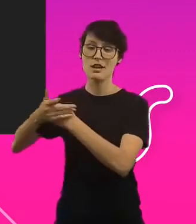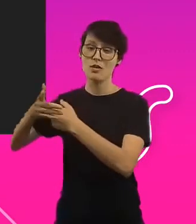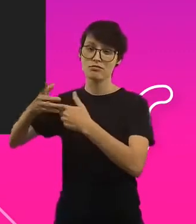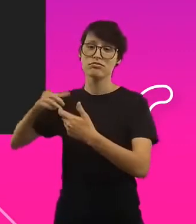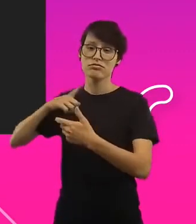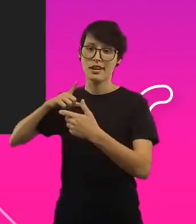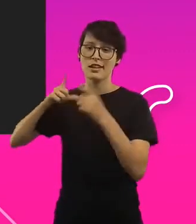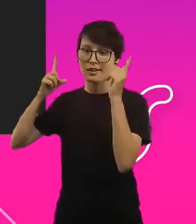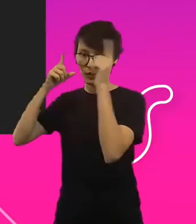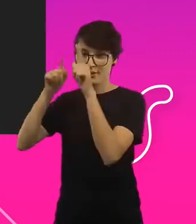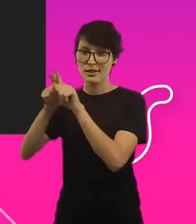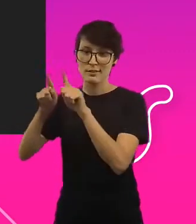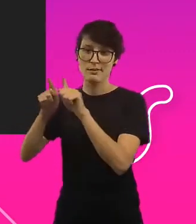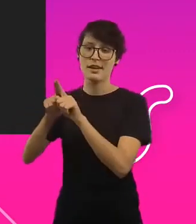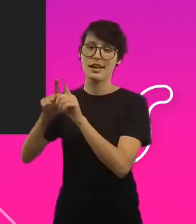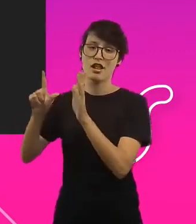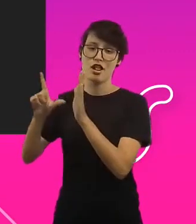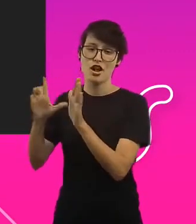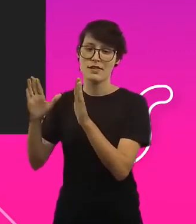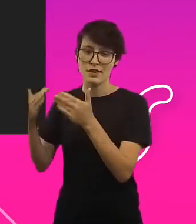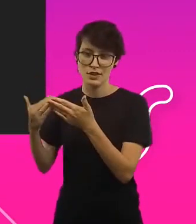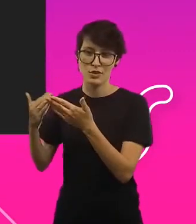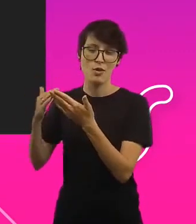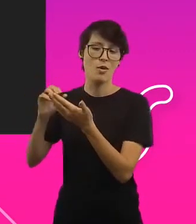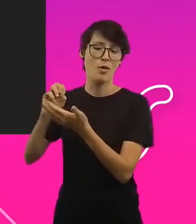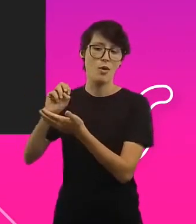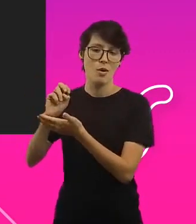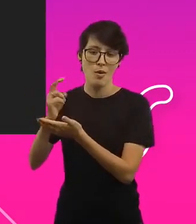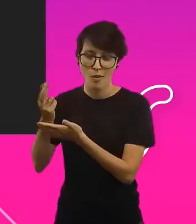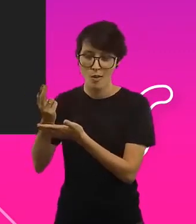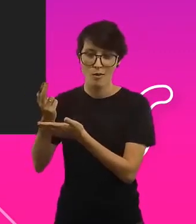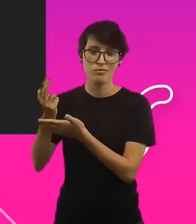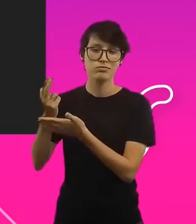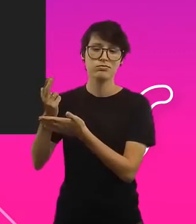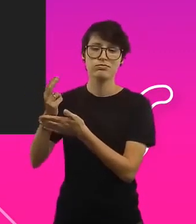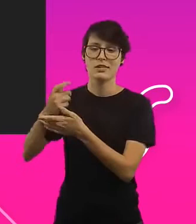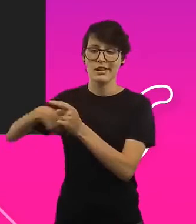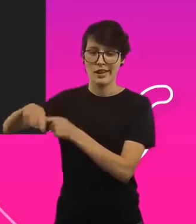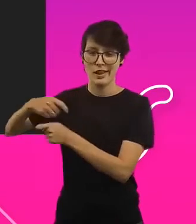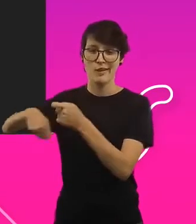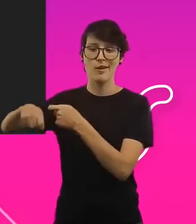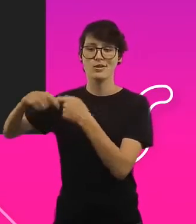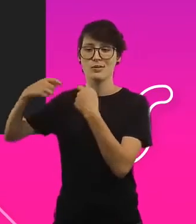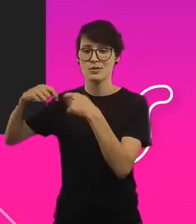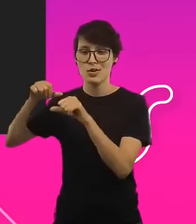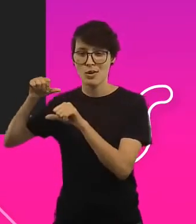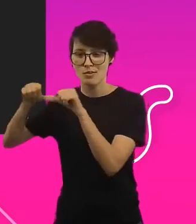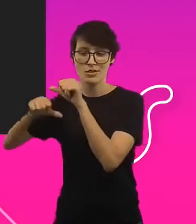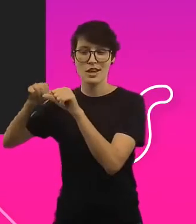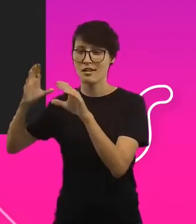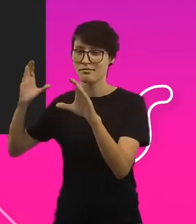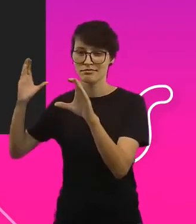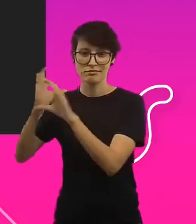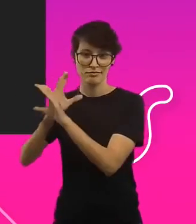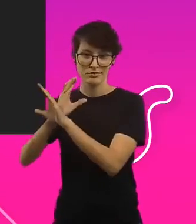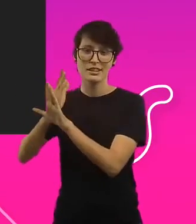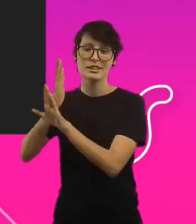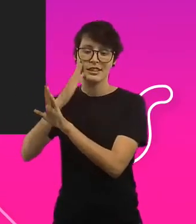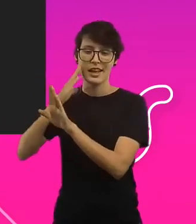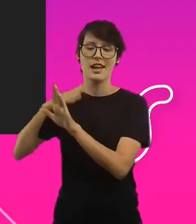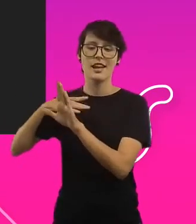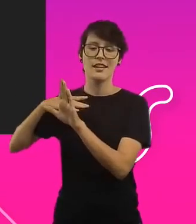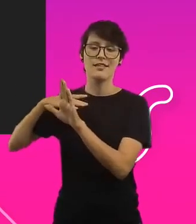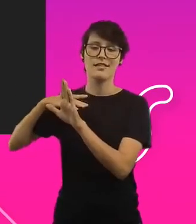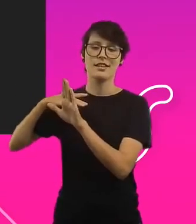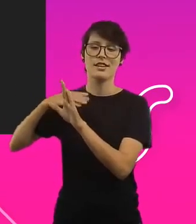pequenos comércios que fecharam, negócios que tiveram que mudar totalmente. A gente sabe que teve uma questão da